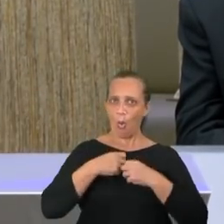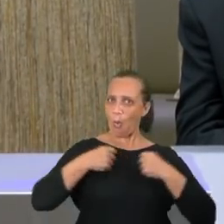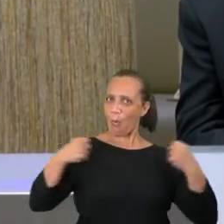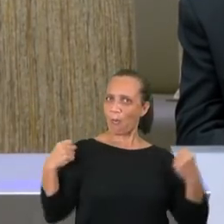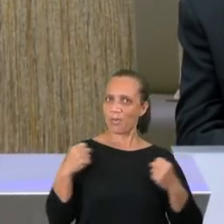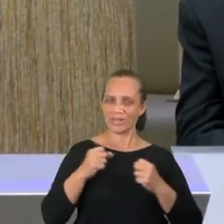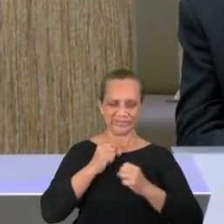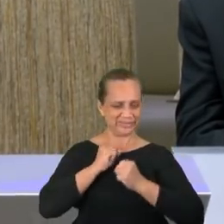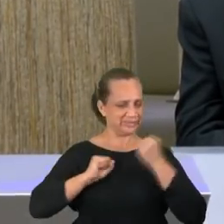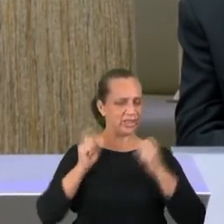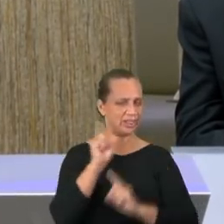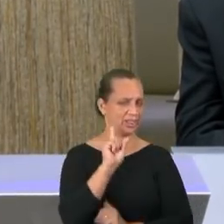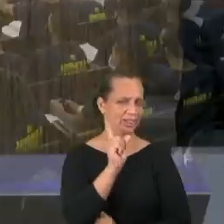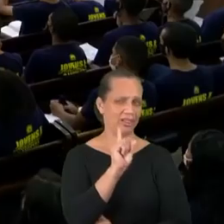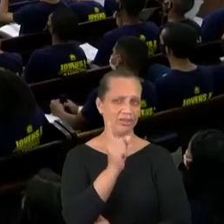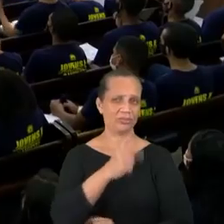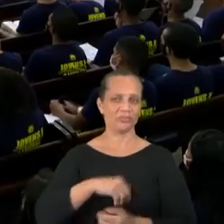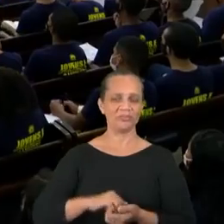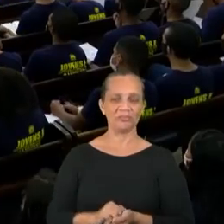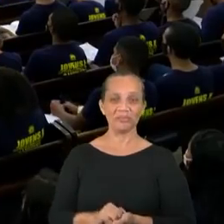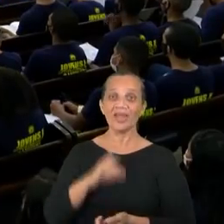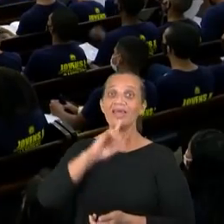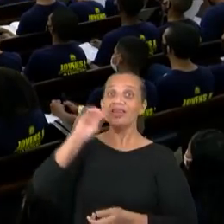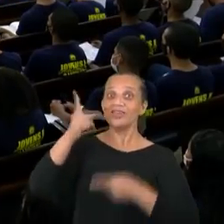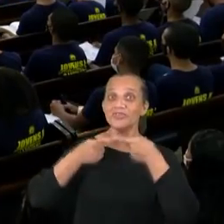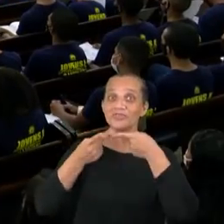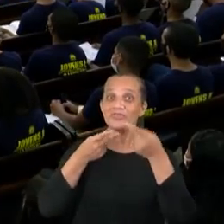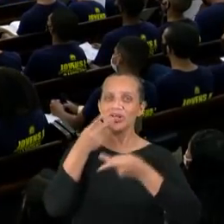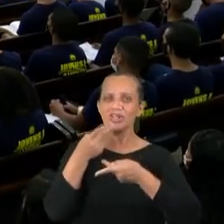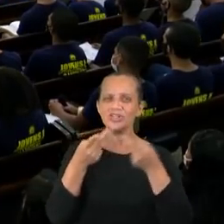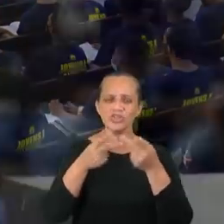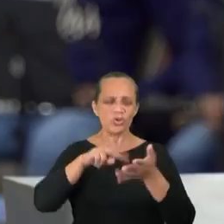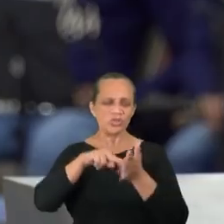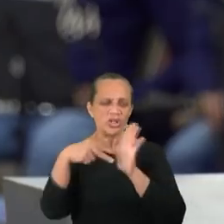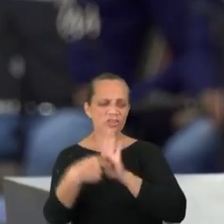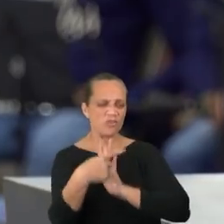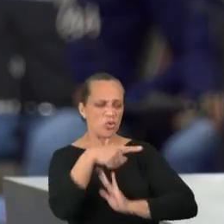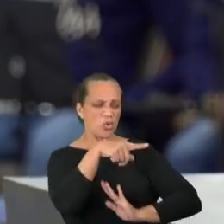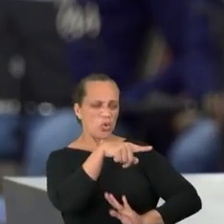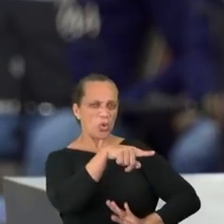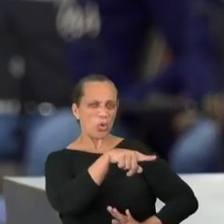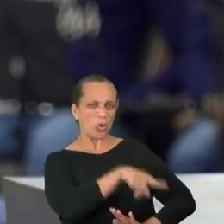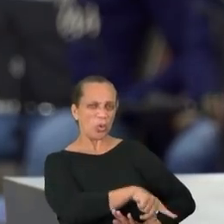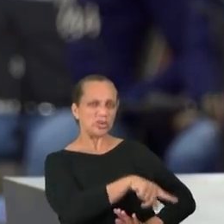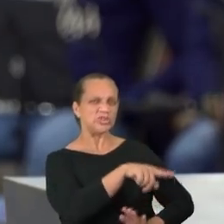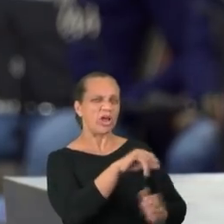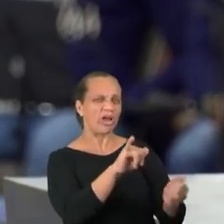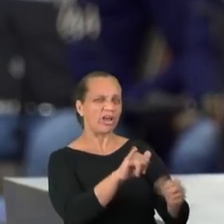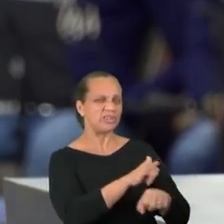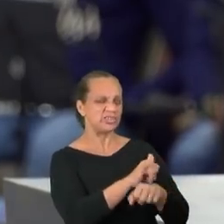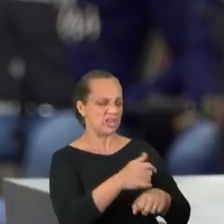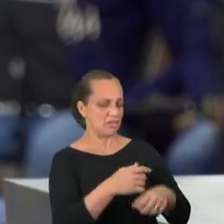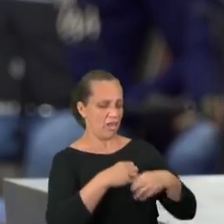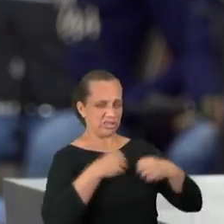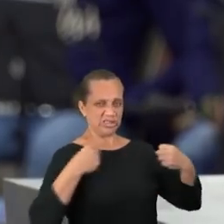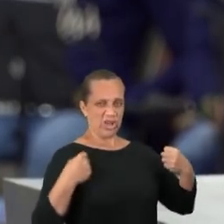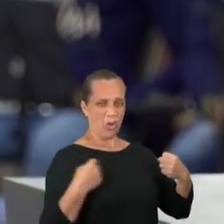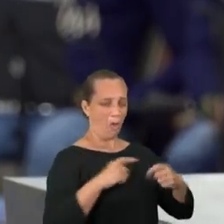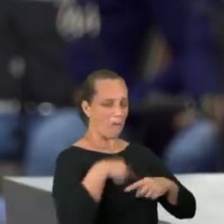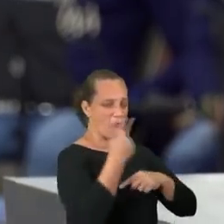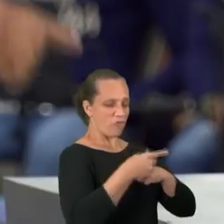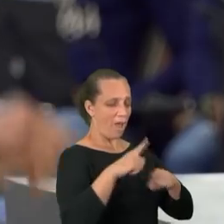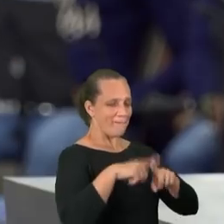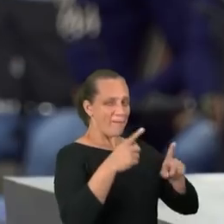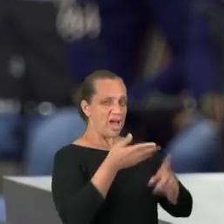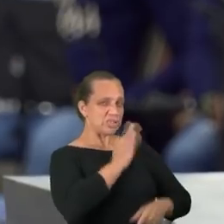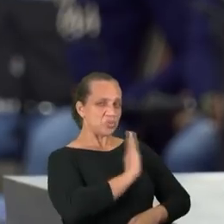vestes. Deus estava dizendo: vocês estão querendo me enganar com o exterior, rasgando os vestidos, mas dentro